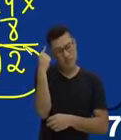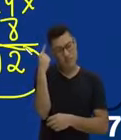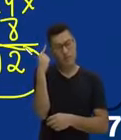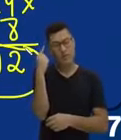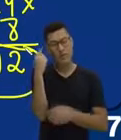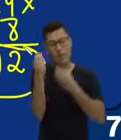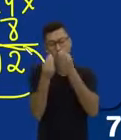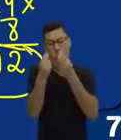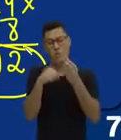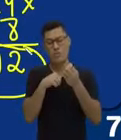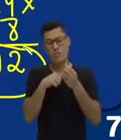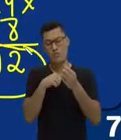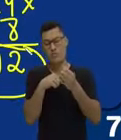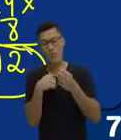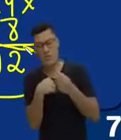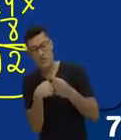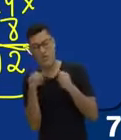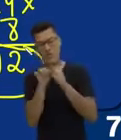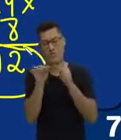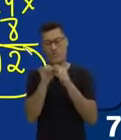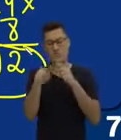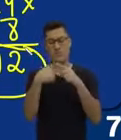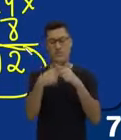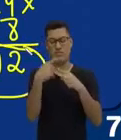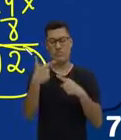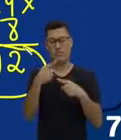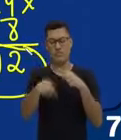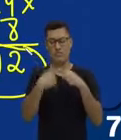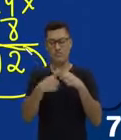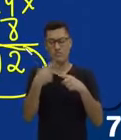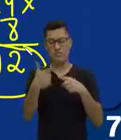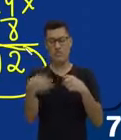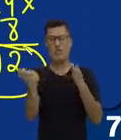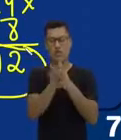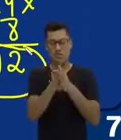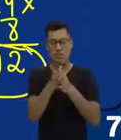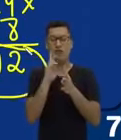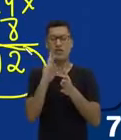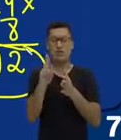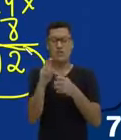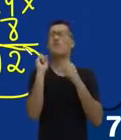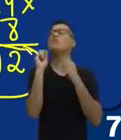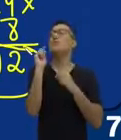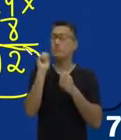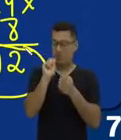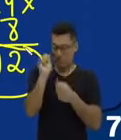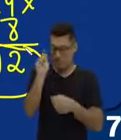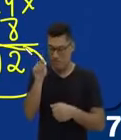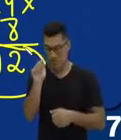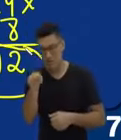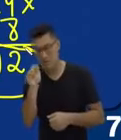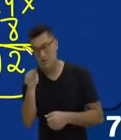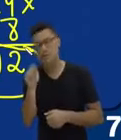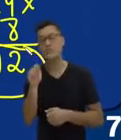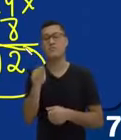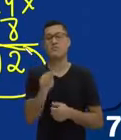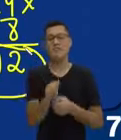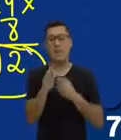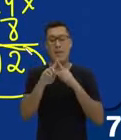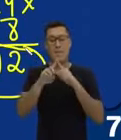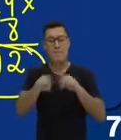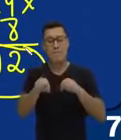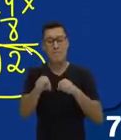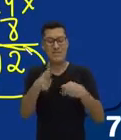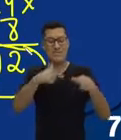fosse multiplicando por 2, multiplicando por 2, multiplicando por 2, eu ia chegar na resposta? Ia. Ia. Só que ia dar um trabalhinho, né?